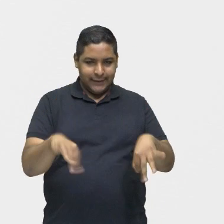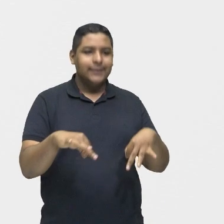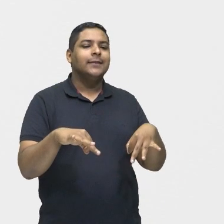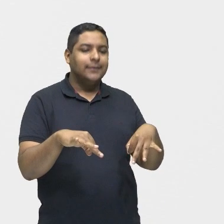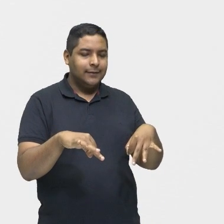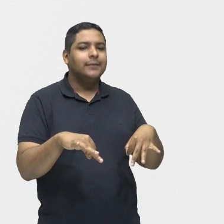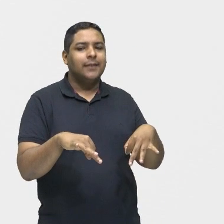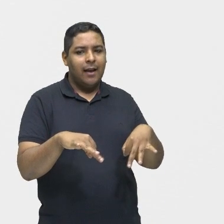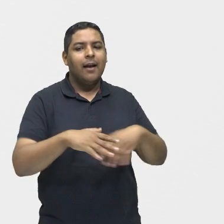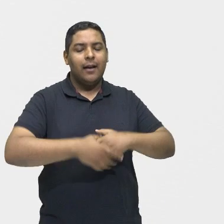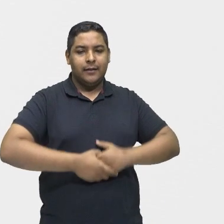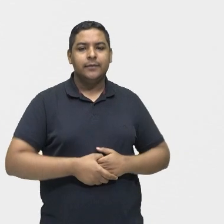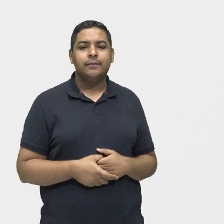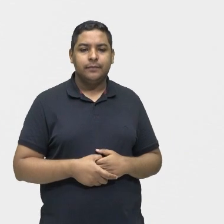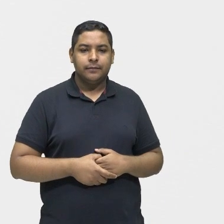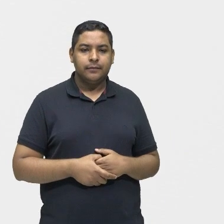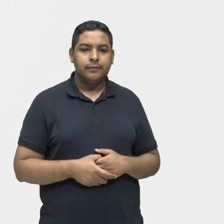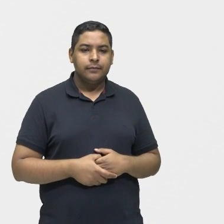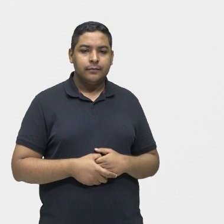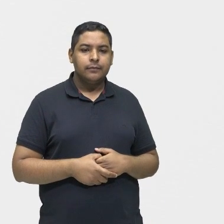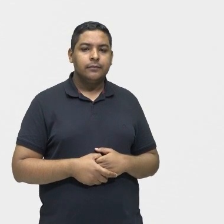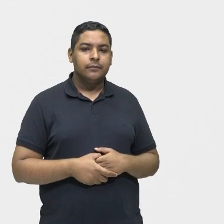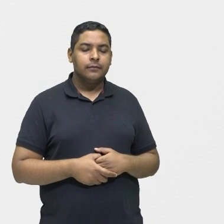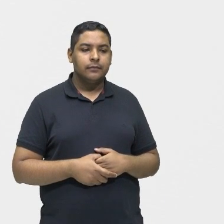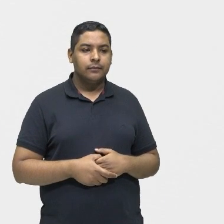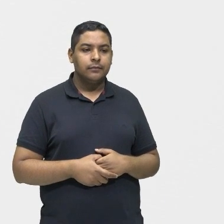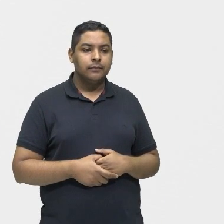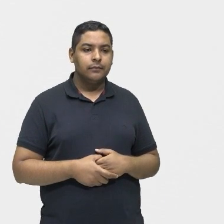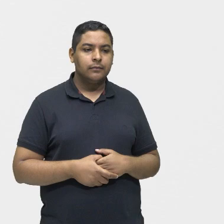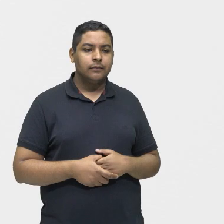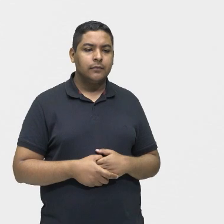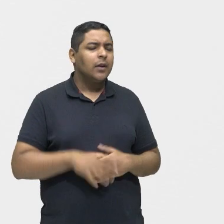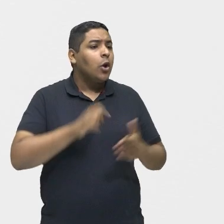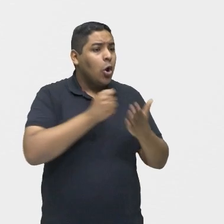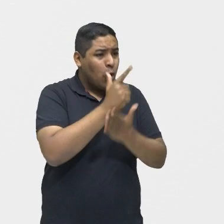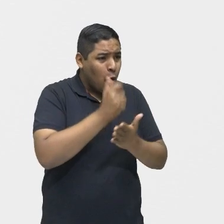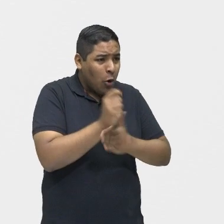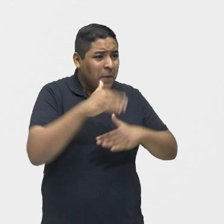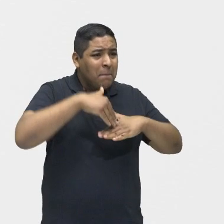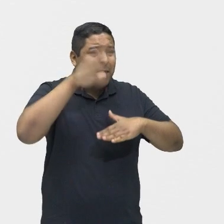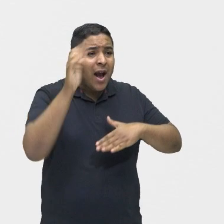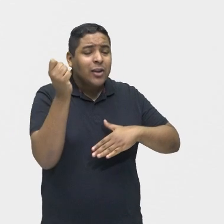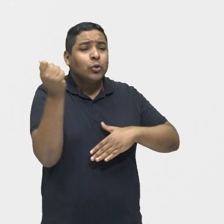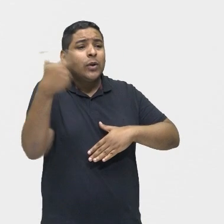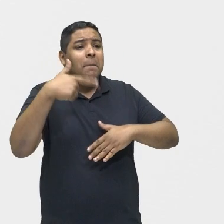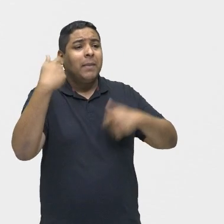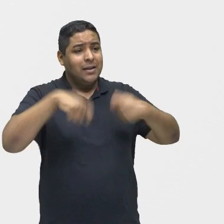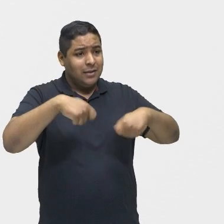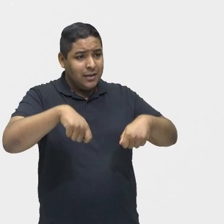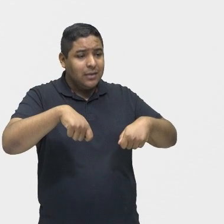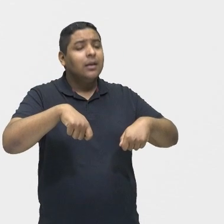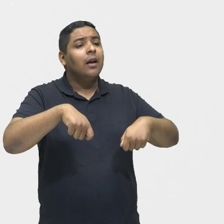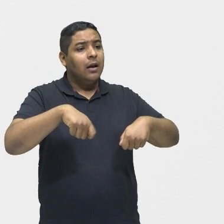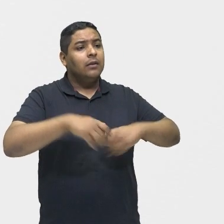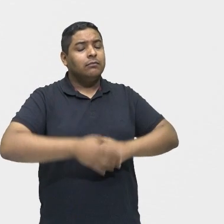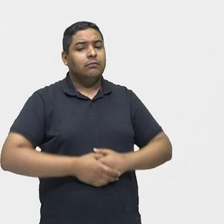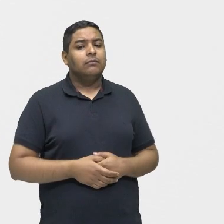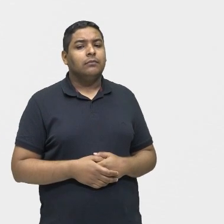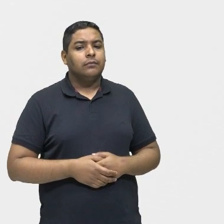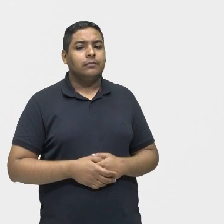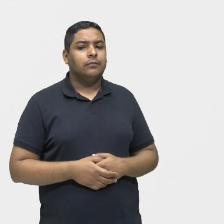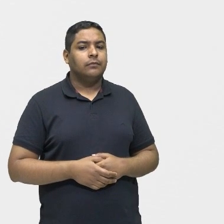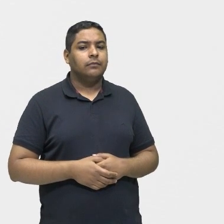So, when you buy much more than needed, quando você compra muito mais do que você precisa, the factories